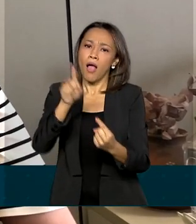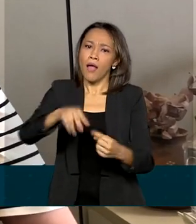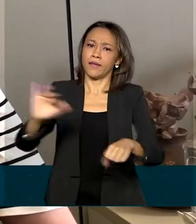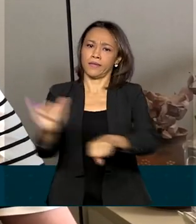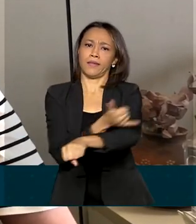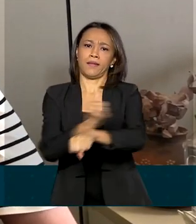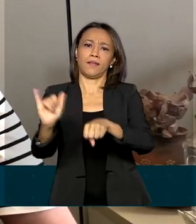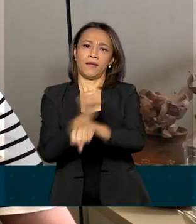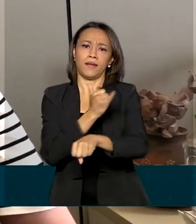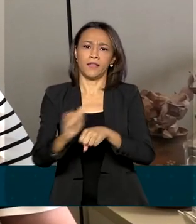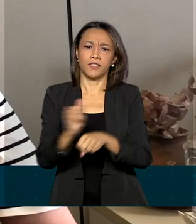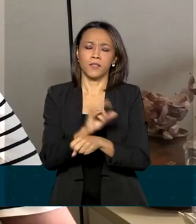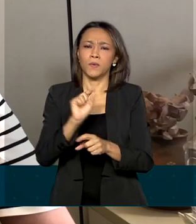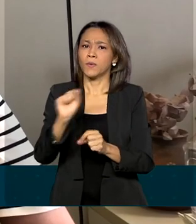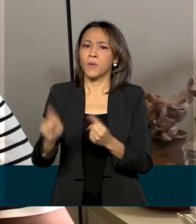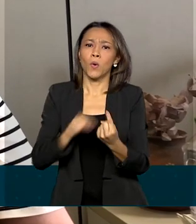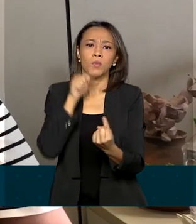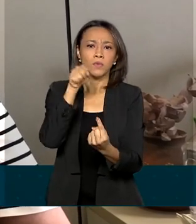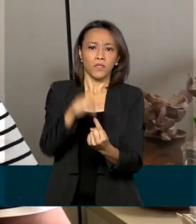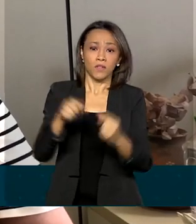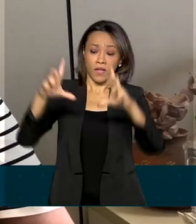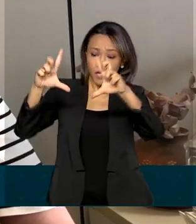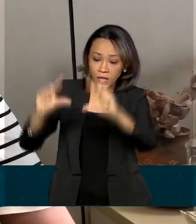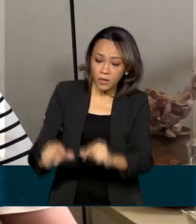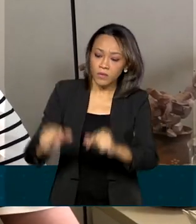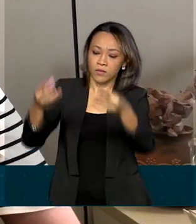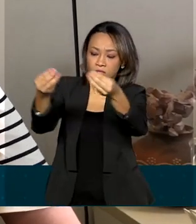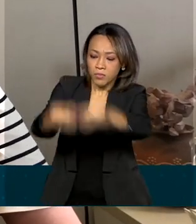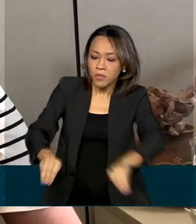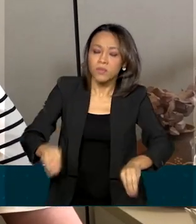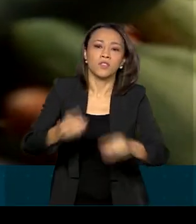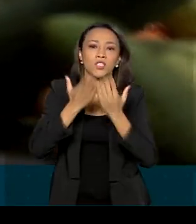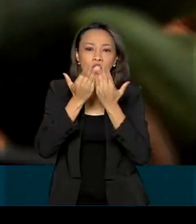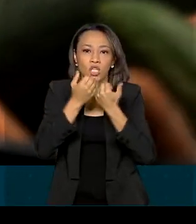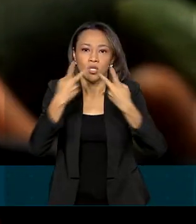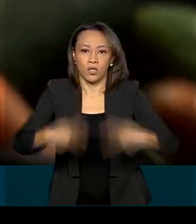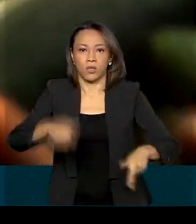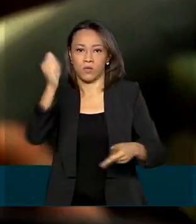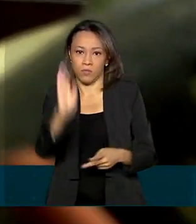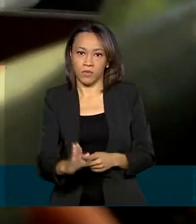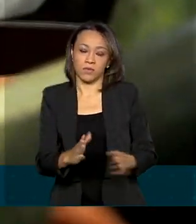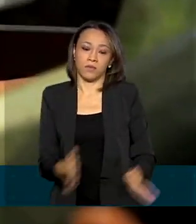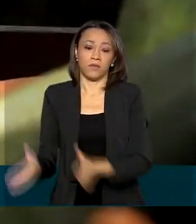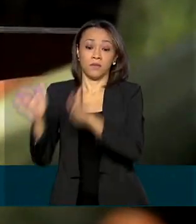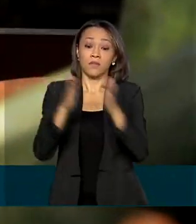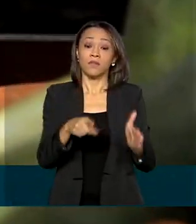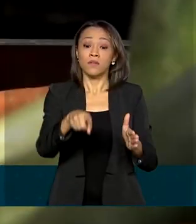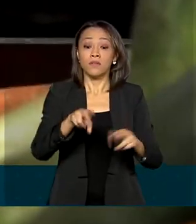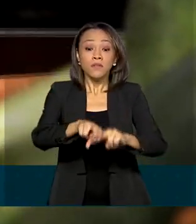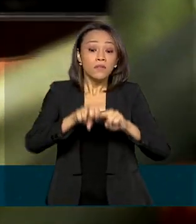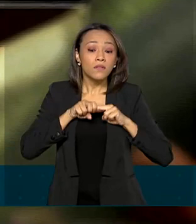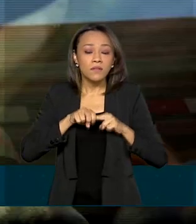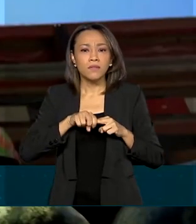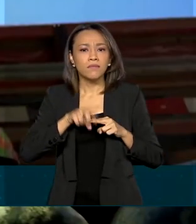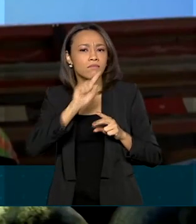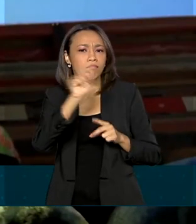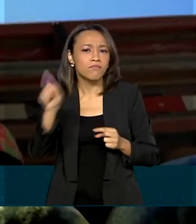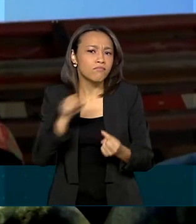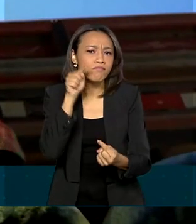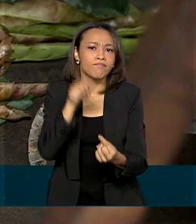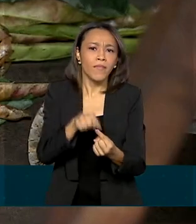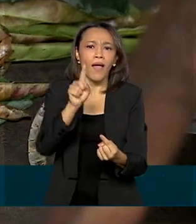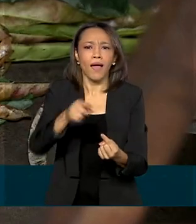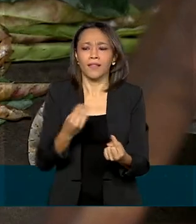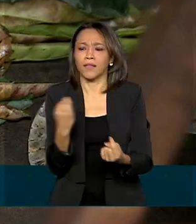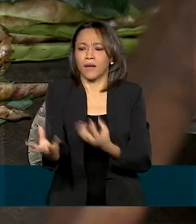intersetorial de redução de perdas e desperdícios de alimentos no Brasil. Por isso, a ideia é facilitar ainda mais as